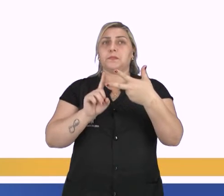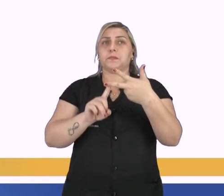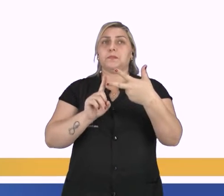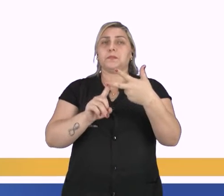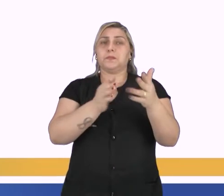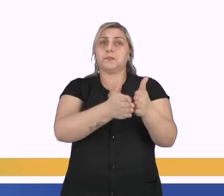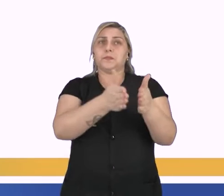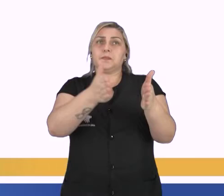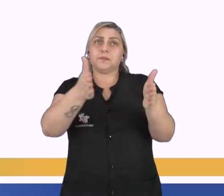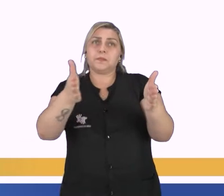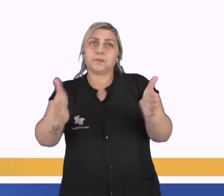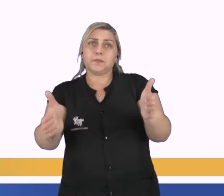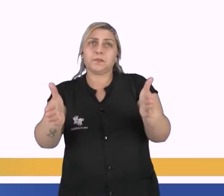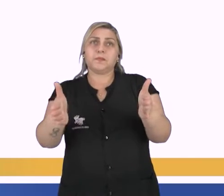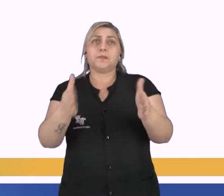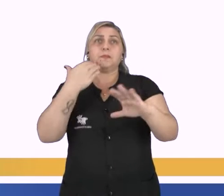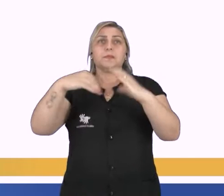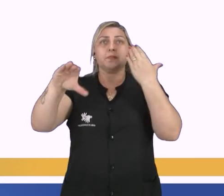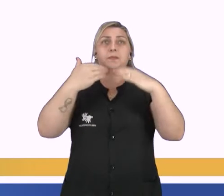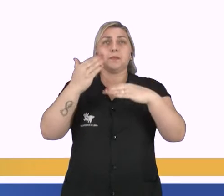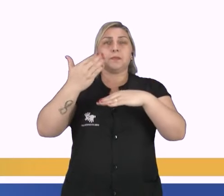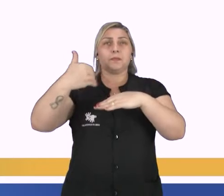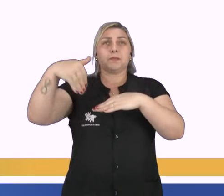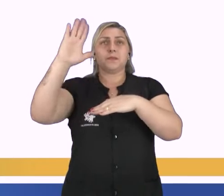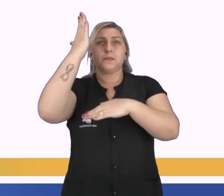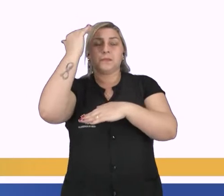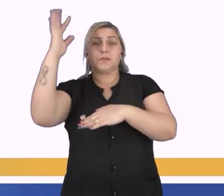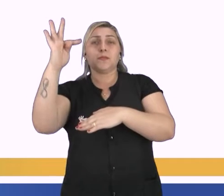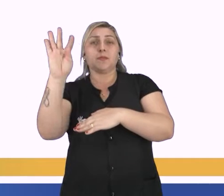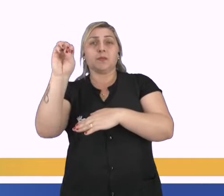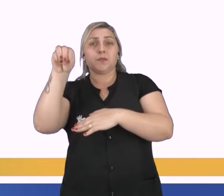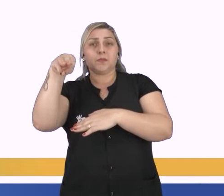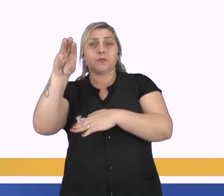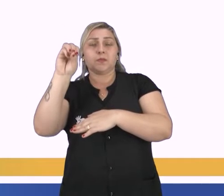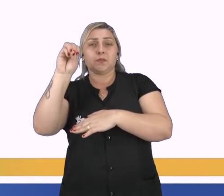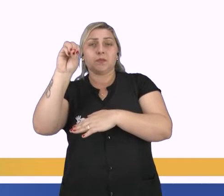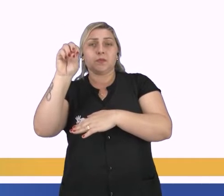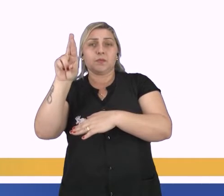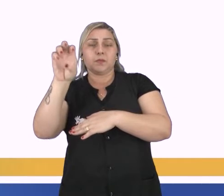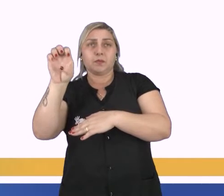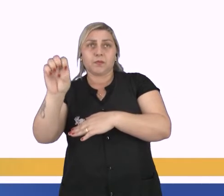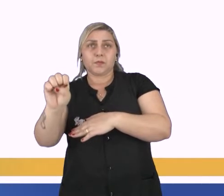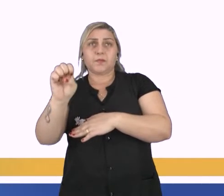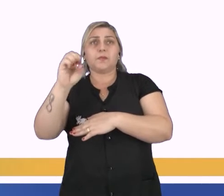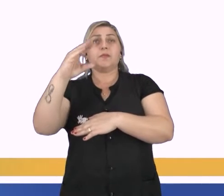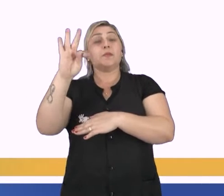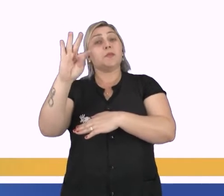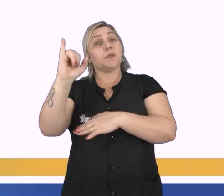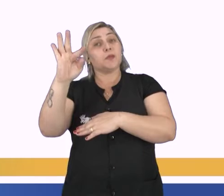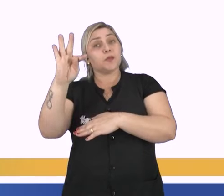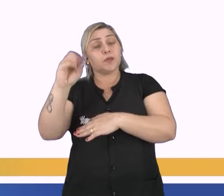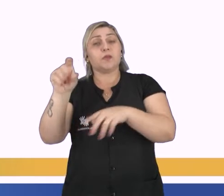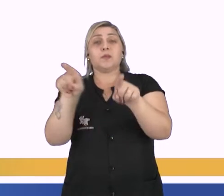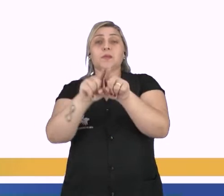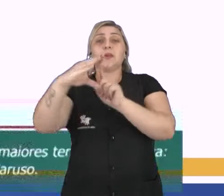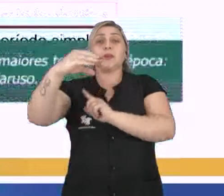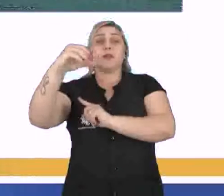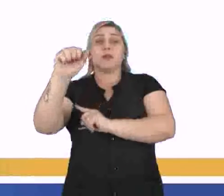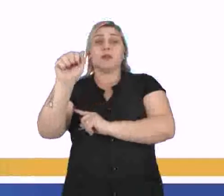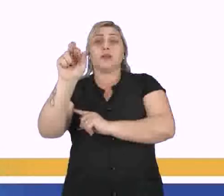Terceiro período ali cantaram os maiores tenores da época, Tito Schipa e Caruso. Vamos ver aqui.